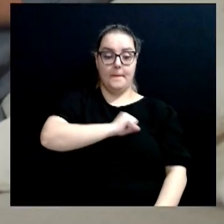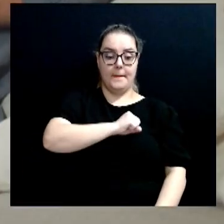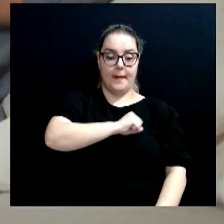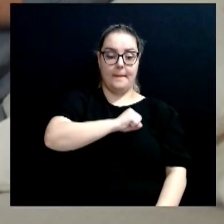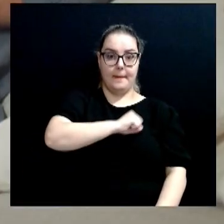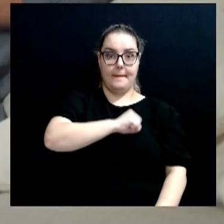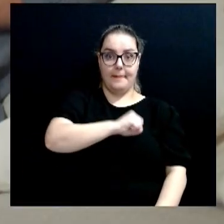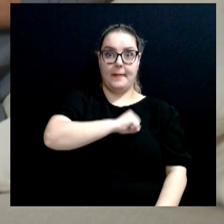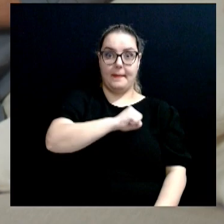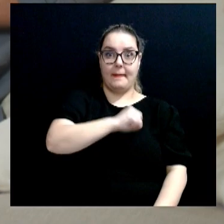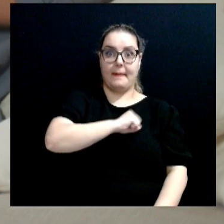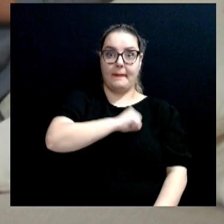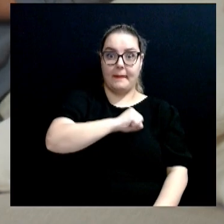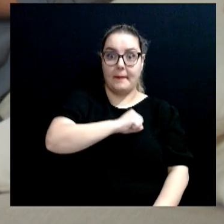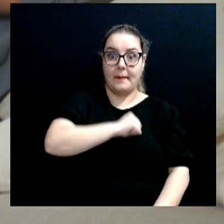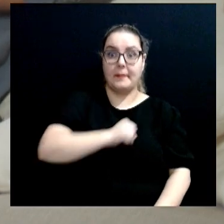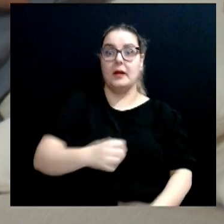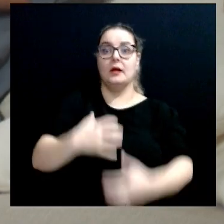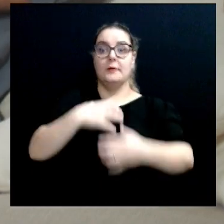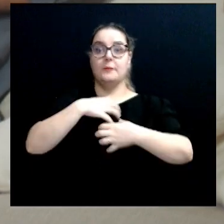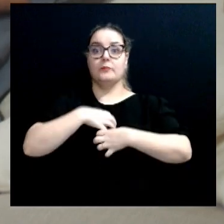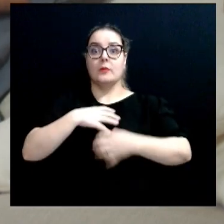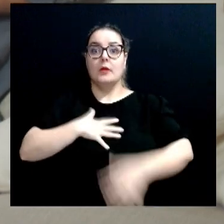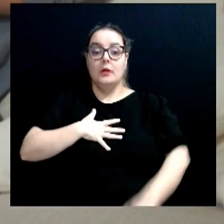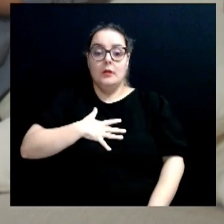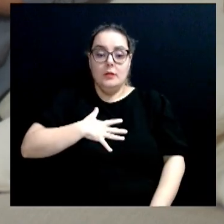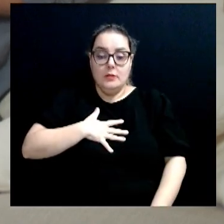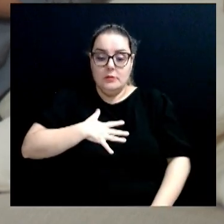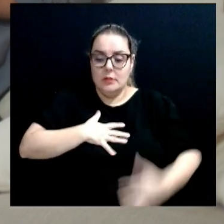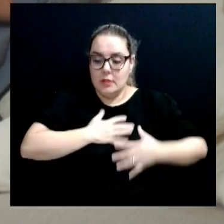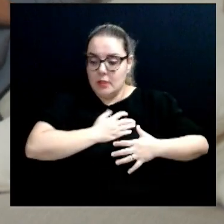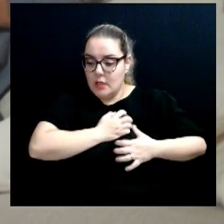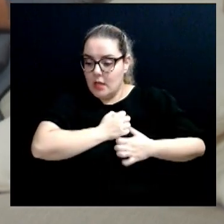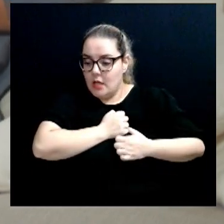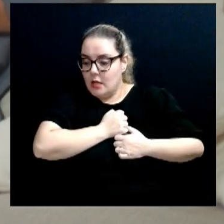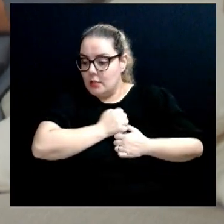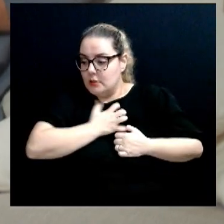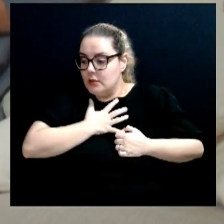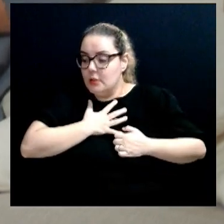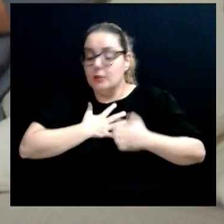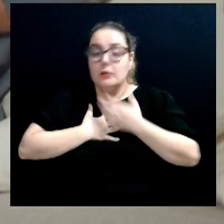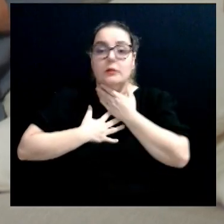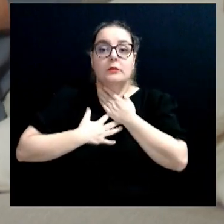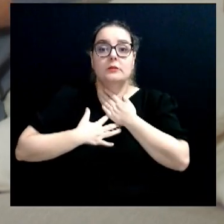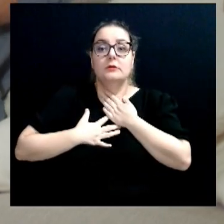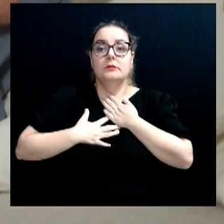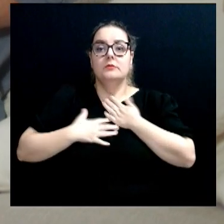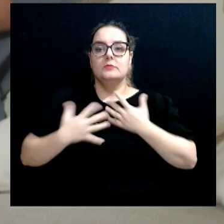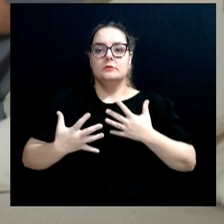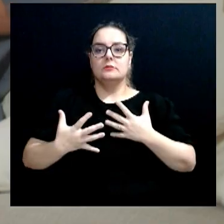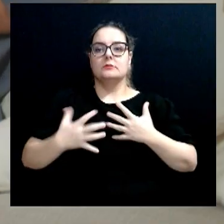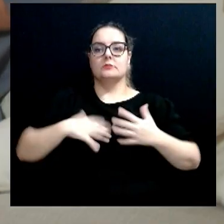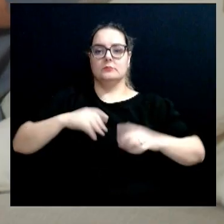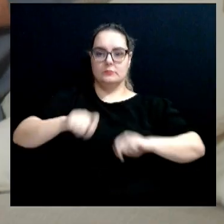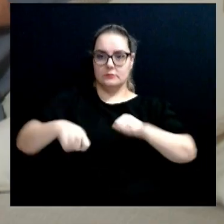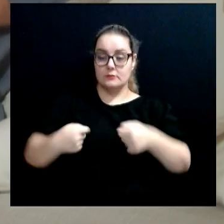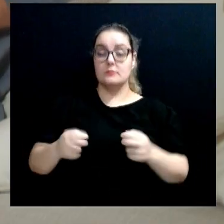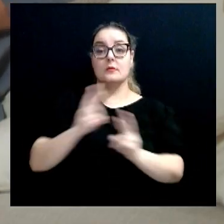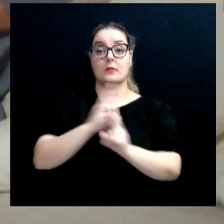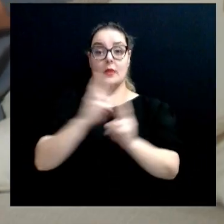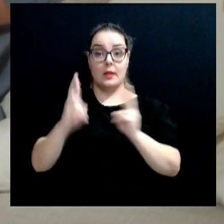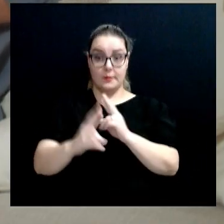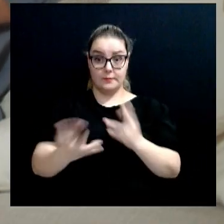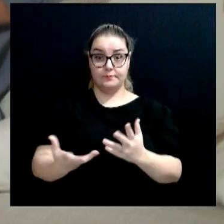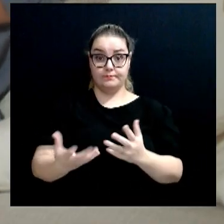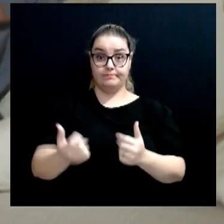da sensação de falta de ar e aperto no peito. Na maioria das vezes, esses sintomas estão relacionados à ansiedade